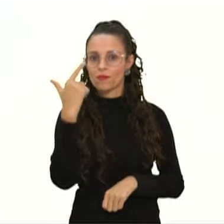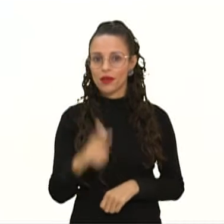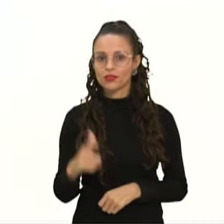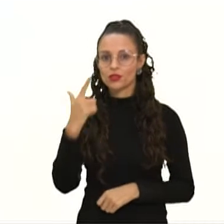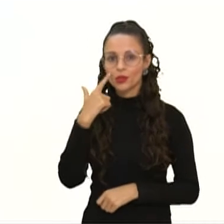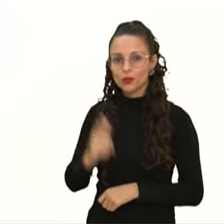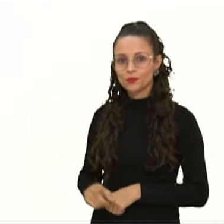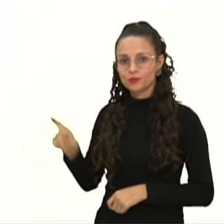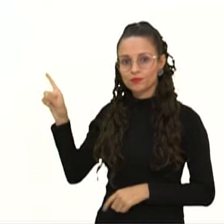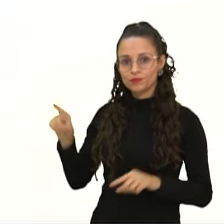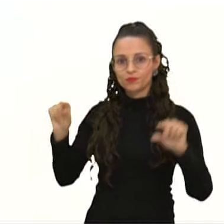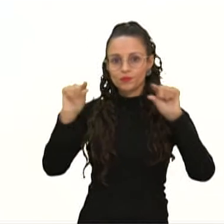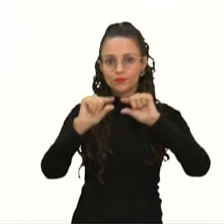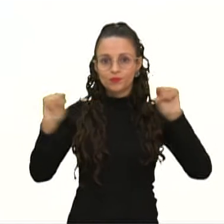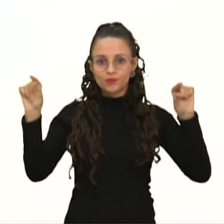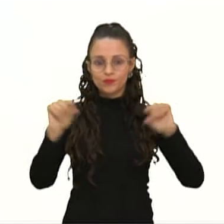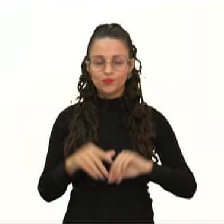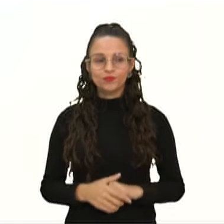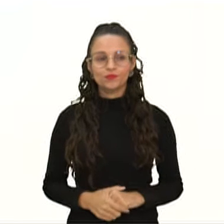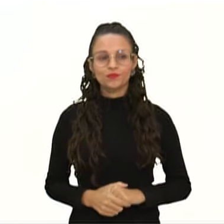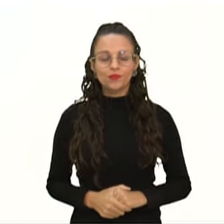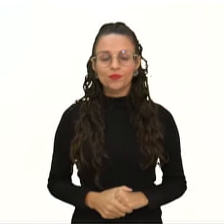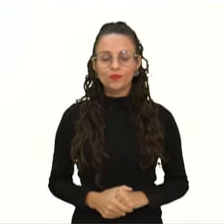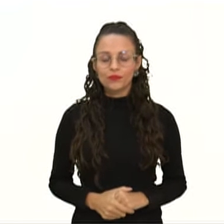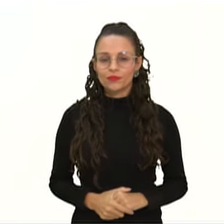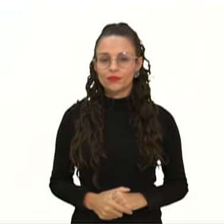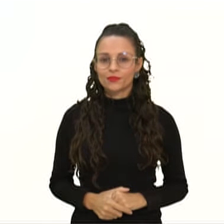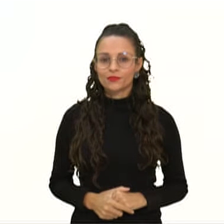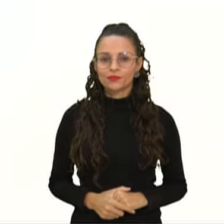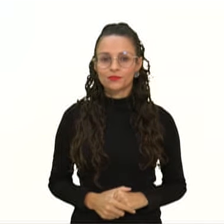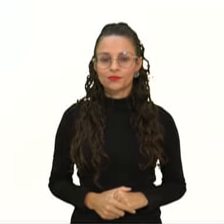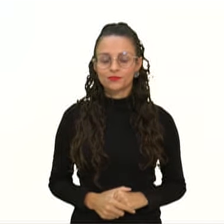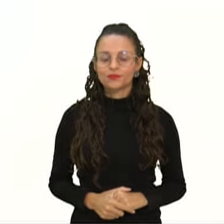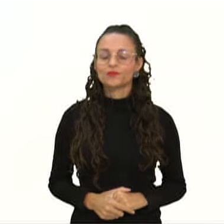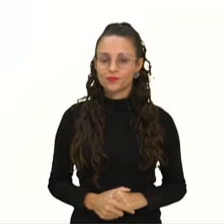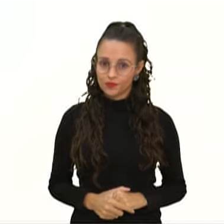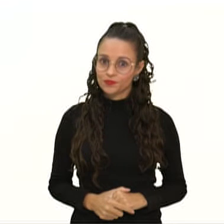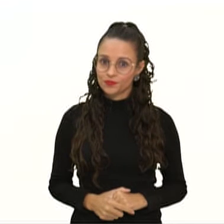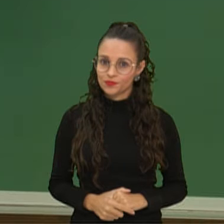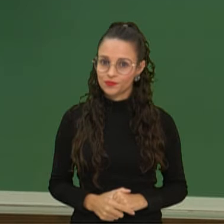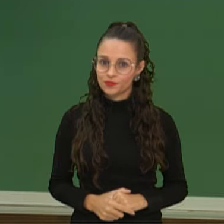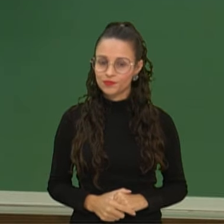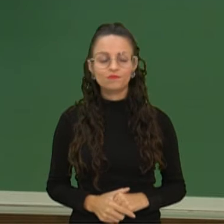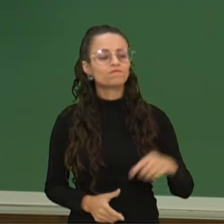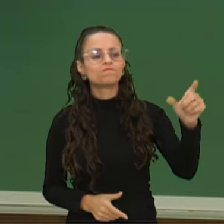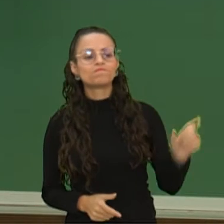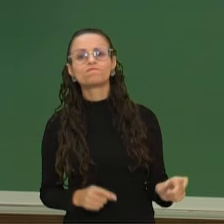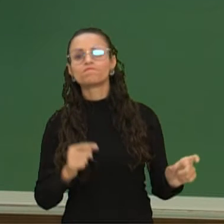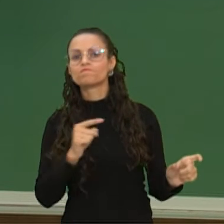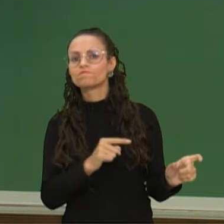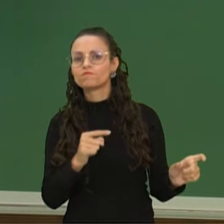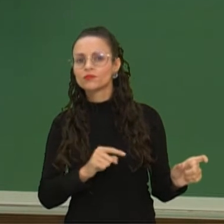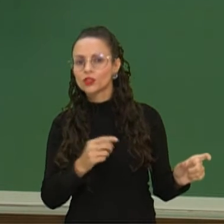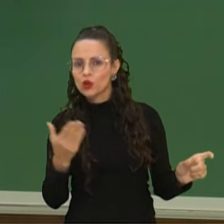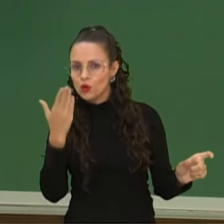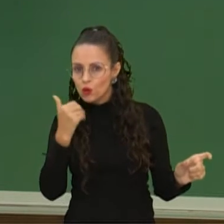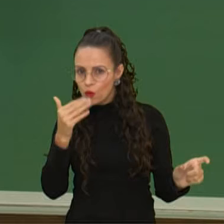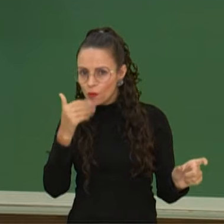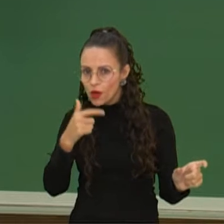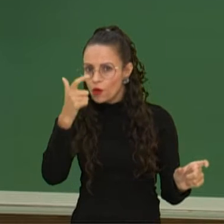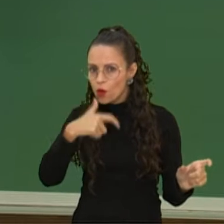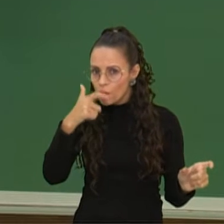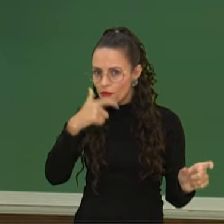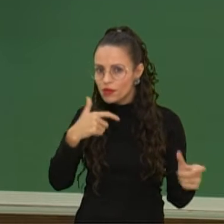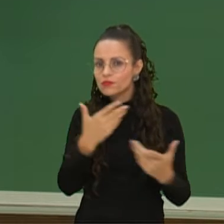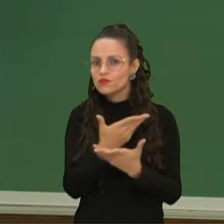olha, Someone ate the cookies, the cookies were eaten, né, que alguém comeu os biscoitos